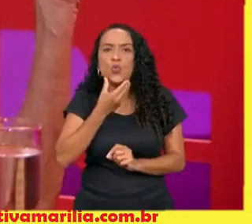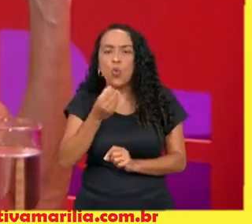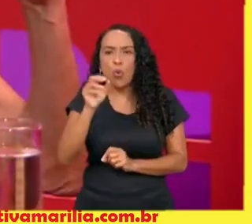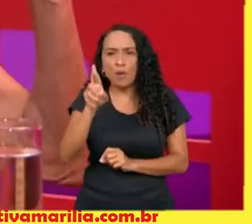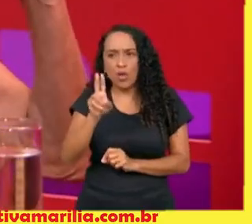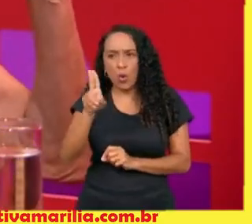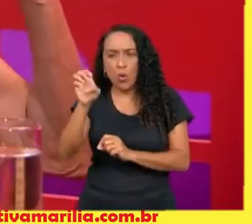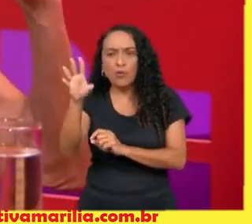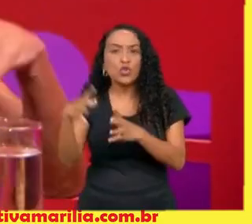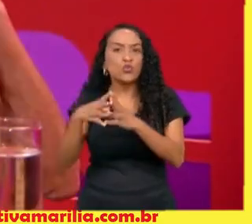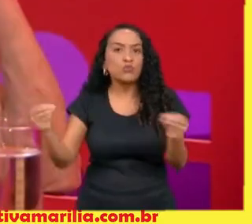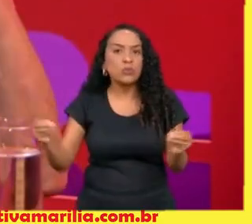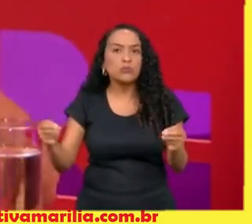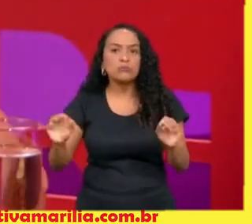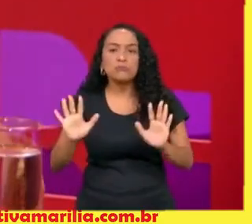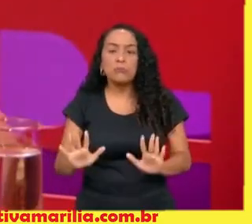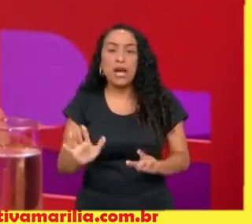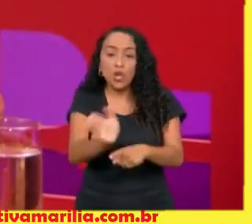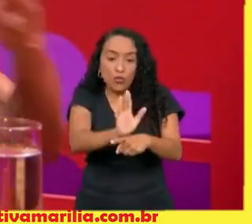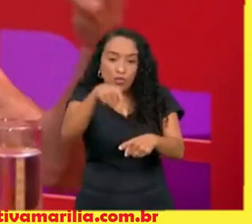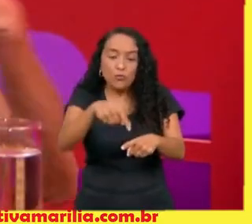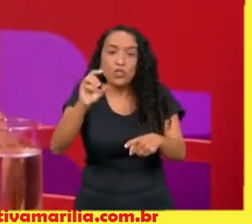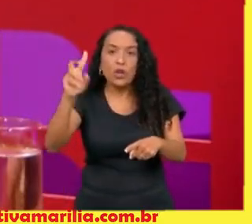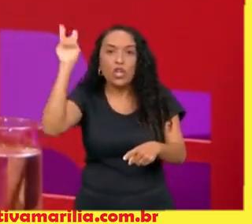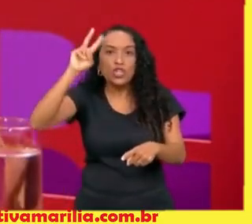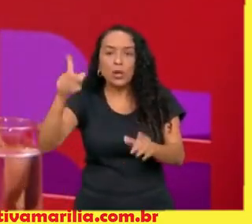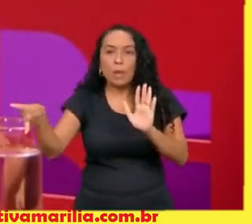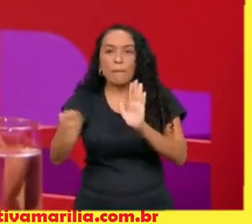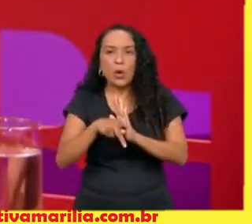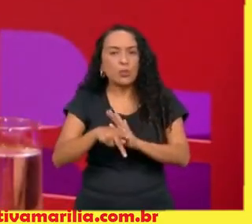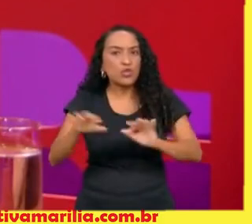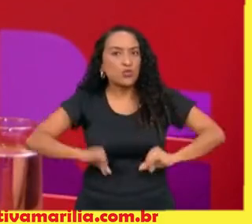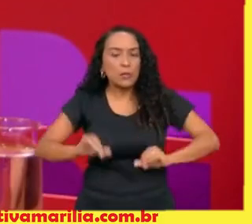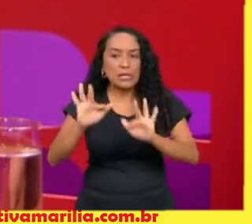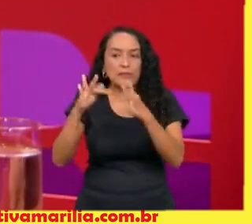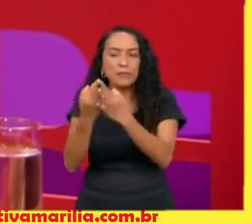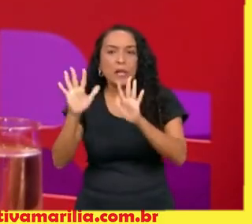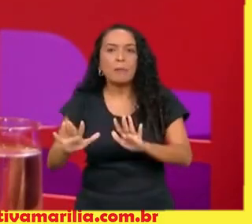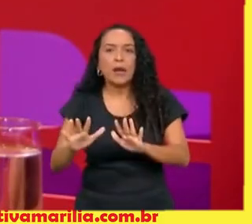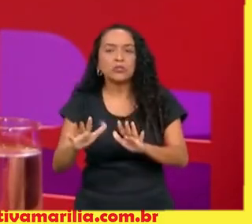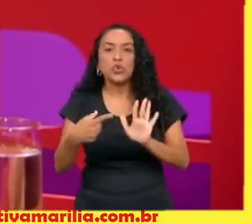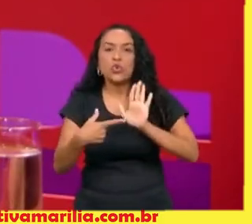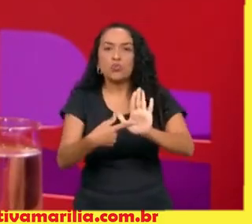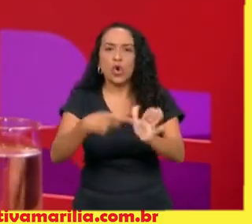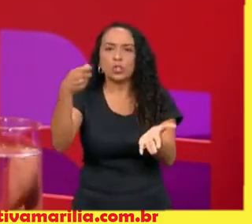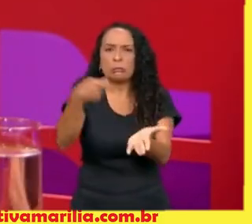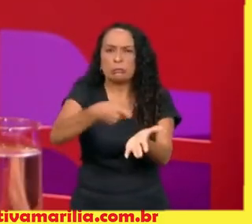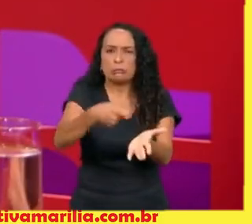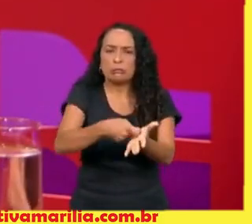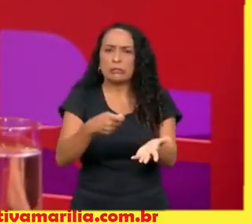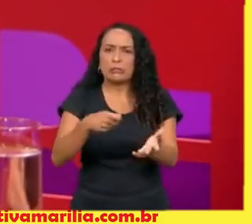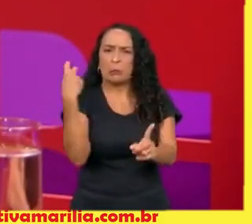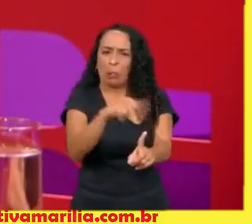Né? Mas não tem... Depois o filme ela... É a história toda do drama familiar, mas não aparece tortura, não aparece... Então eu